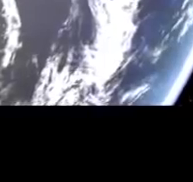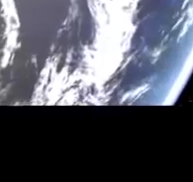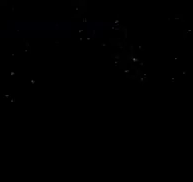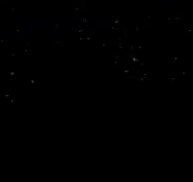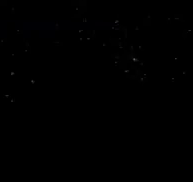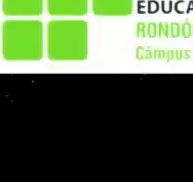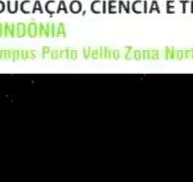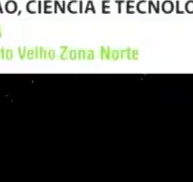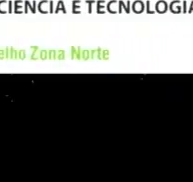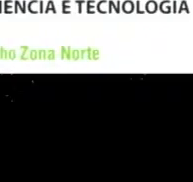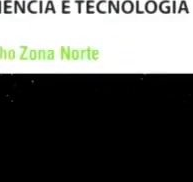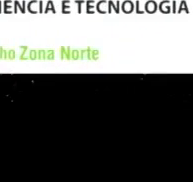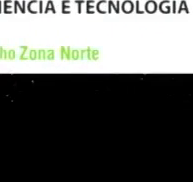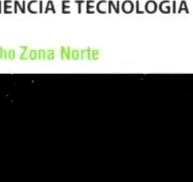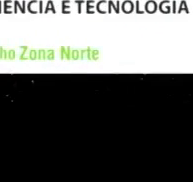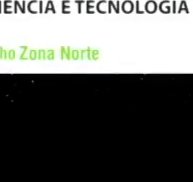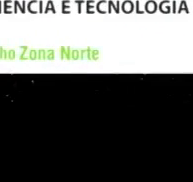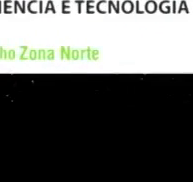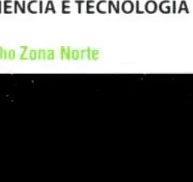ar.